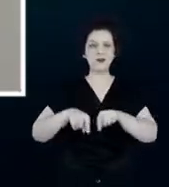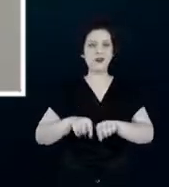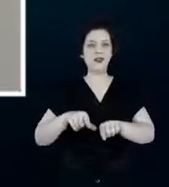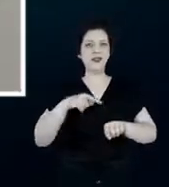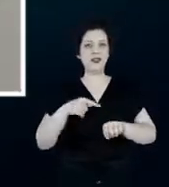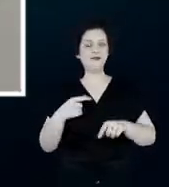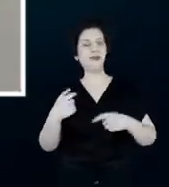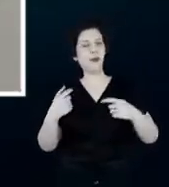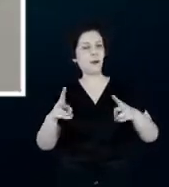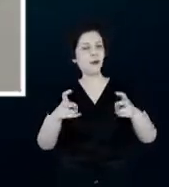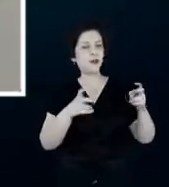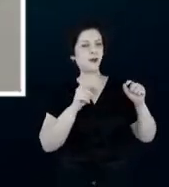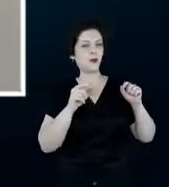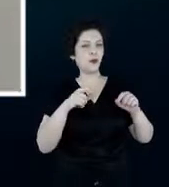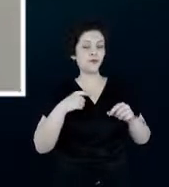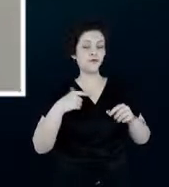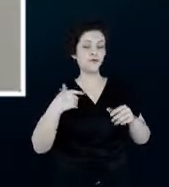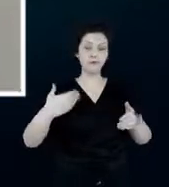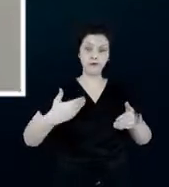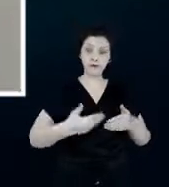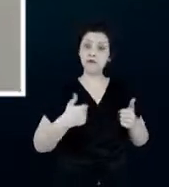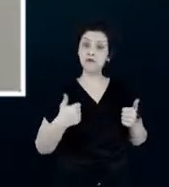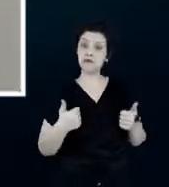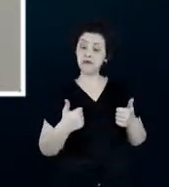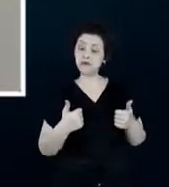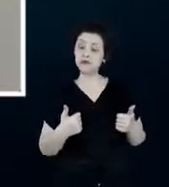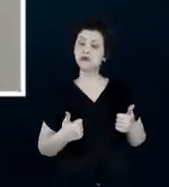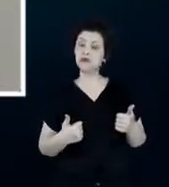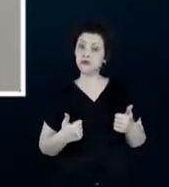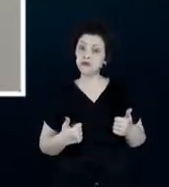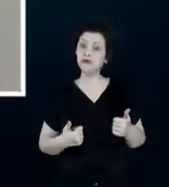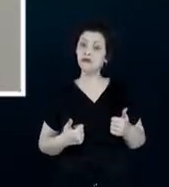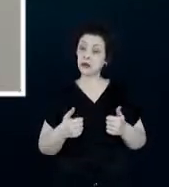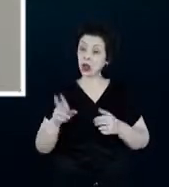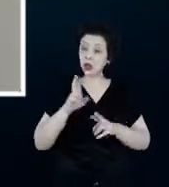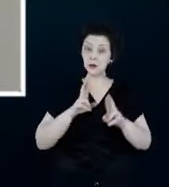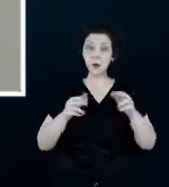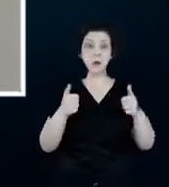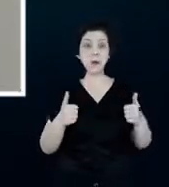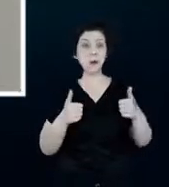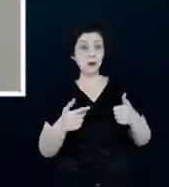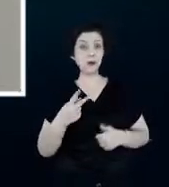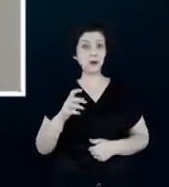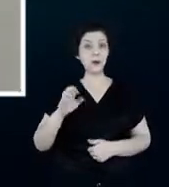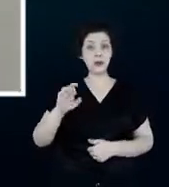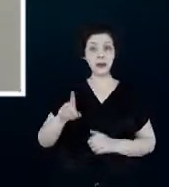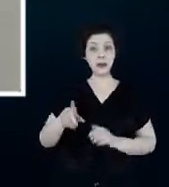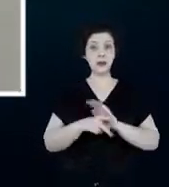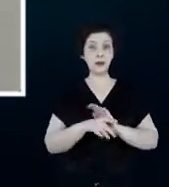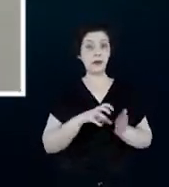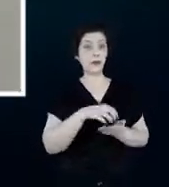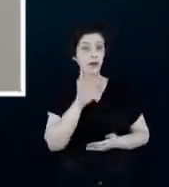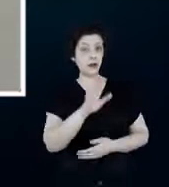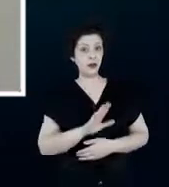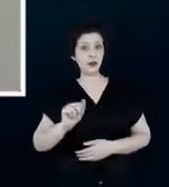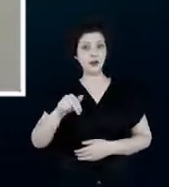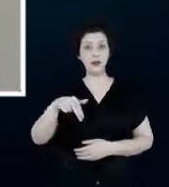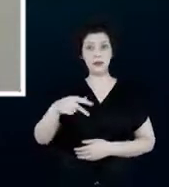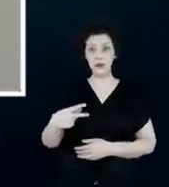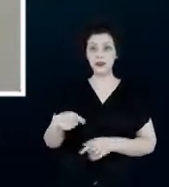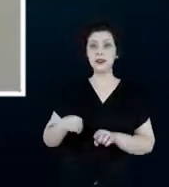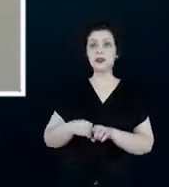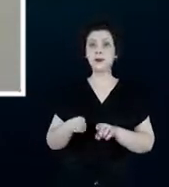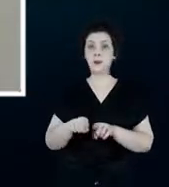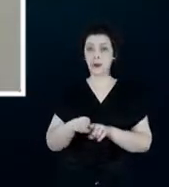vejo que, de qualquer forma, a gente tem tido, né, boas respostas do P&D, da ANEEL e, claro, que da ANP também. E a